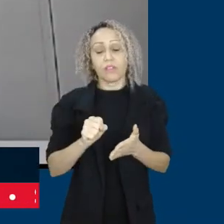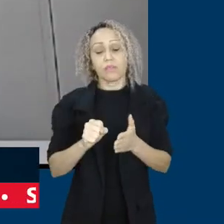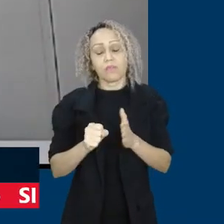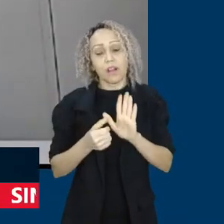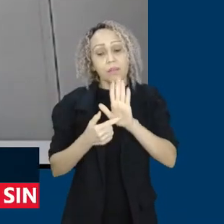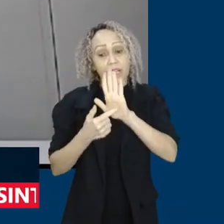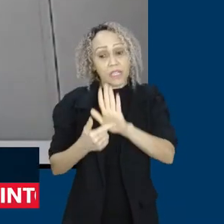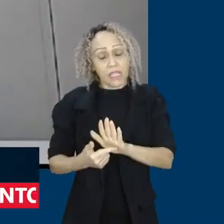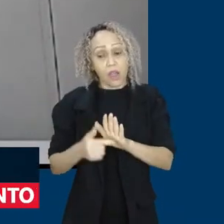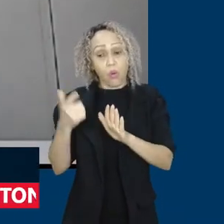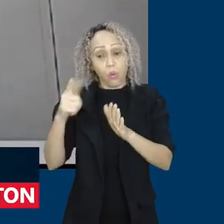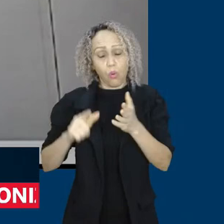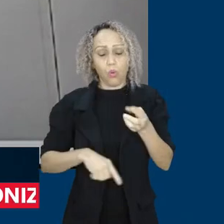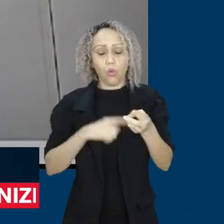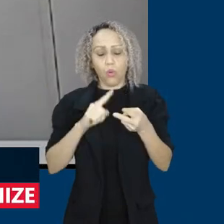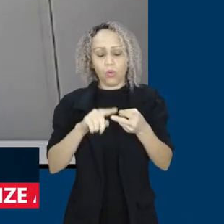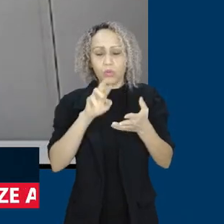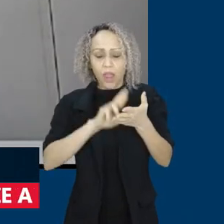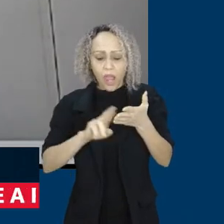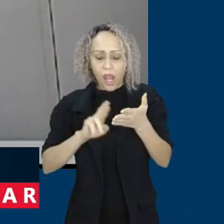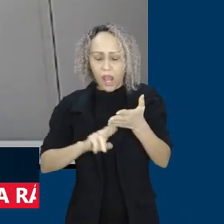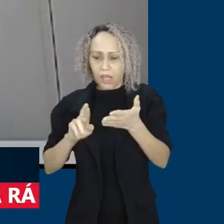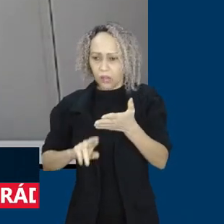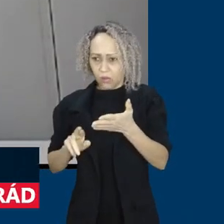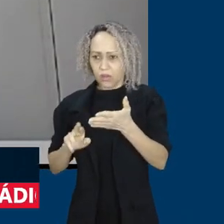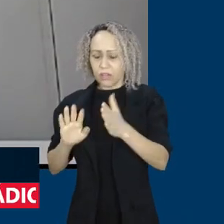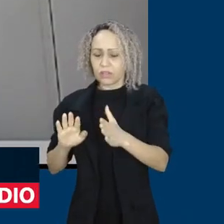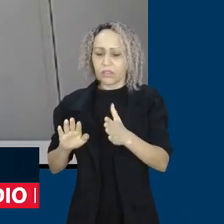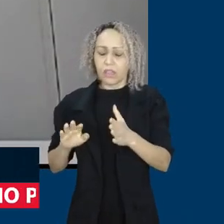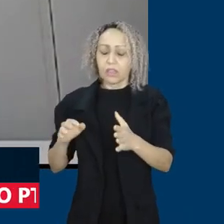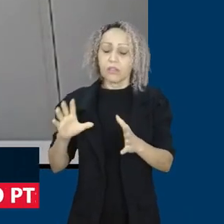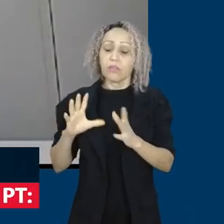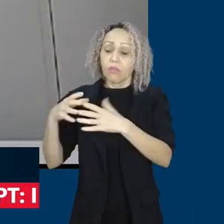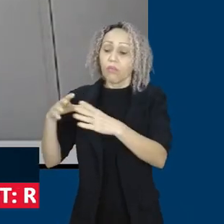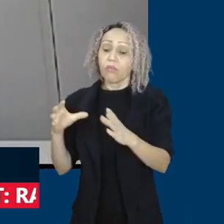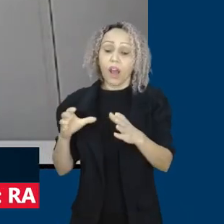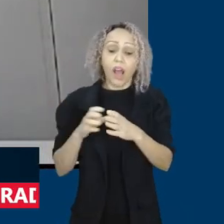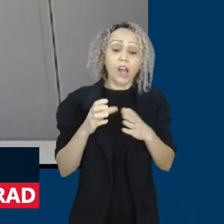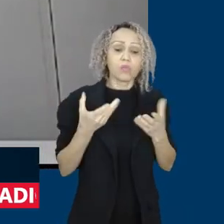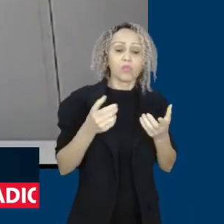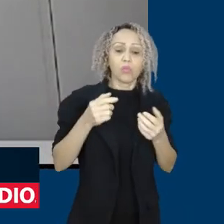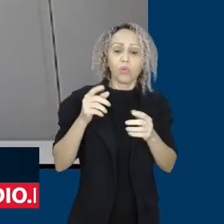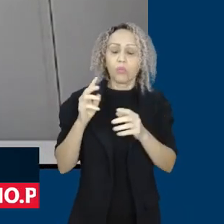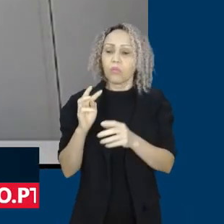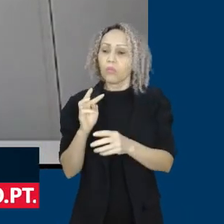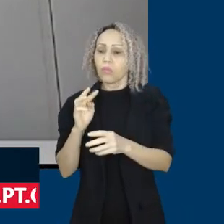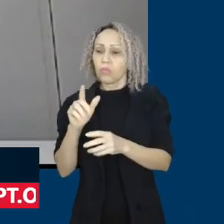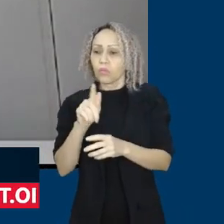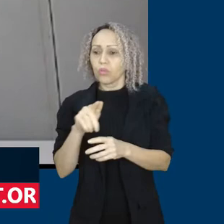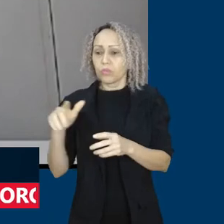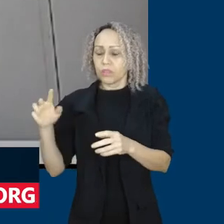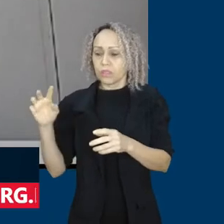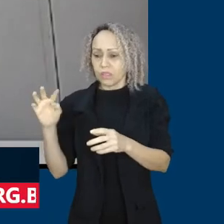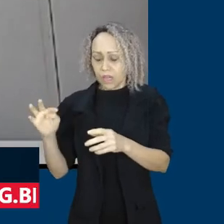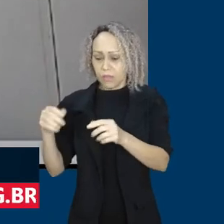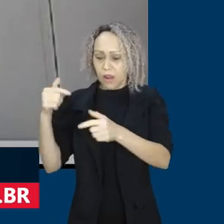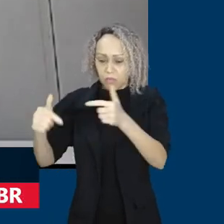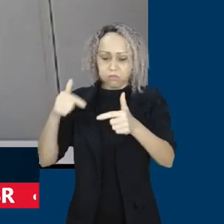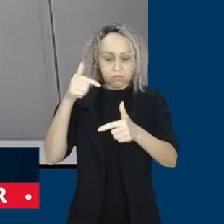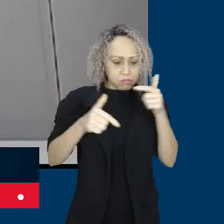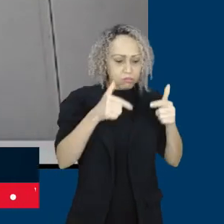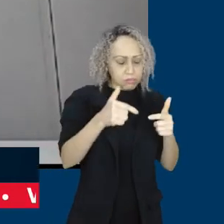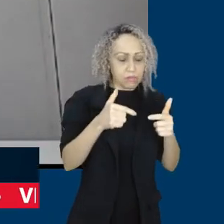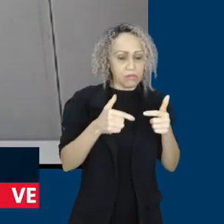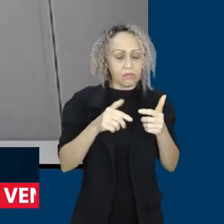com vários do GTS debatendo sobre a questão das propostas da participação social a presidente da